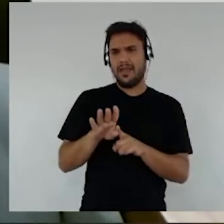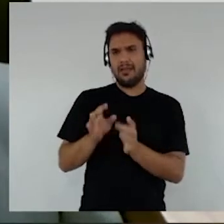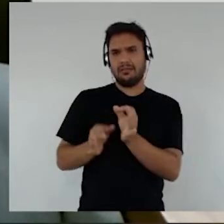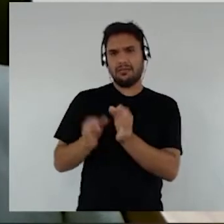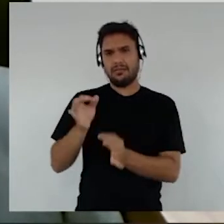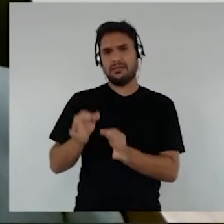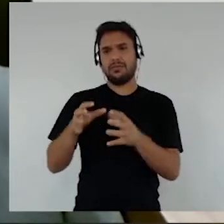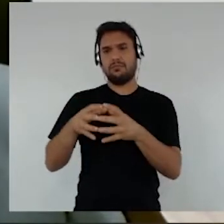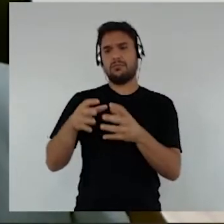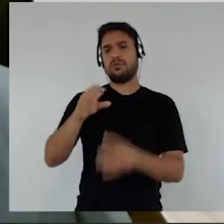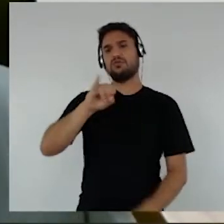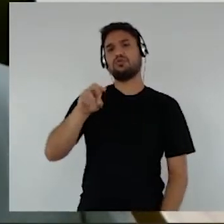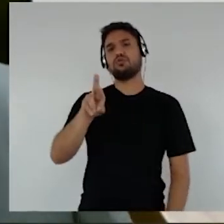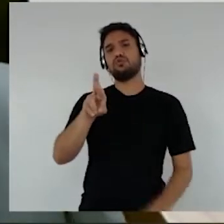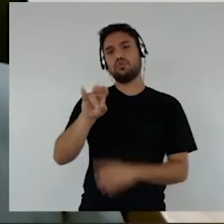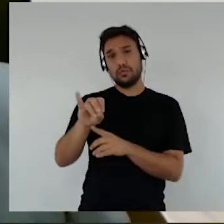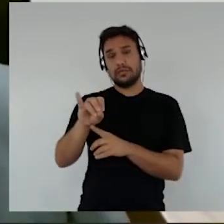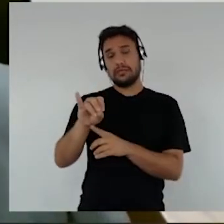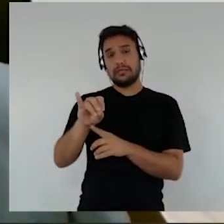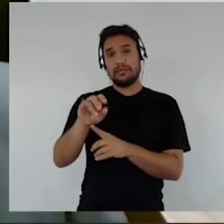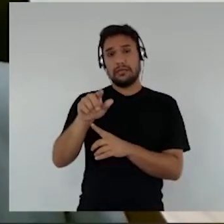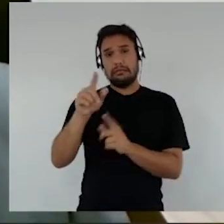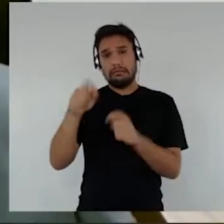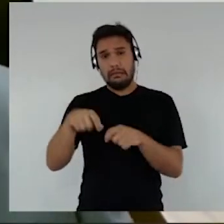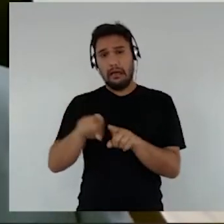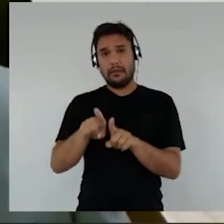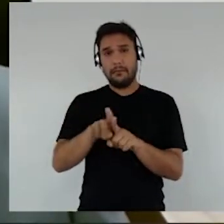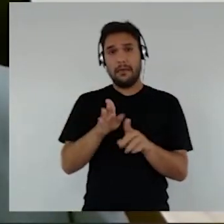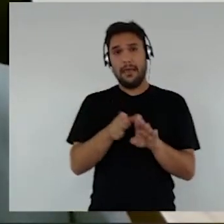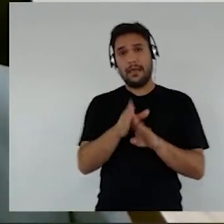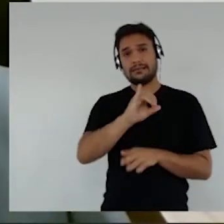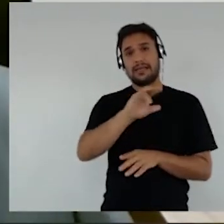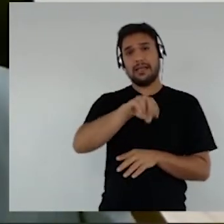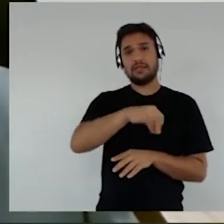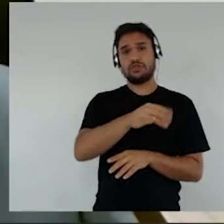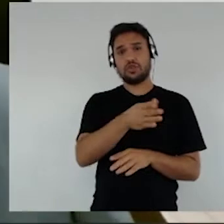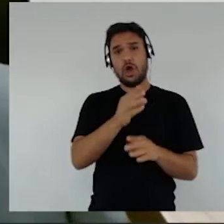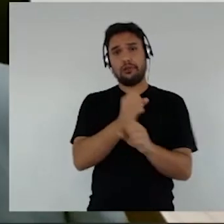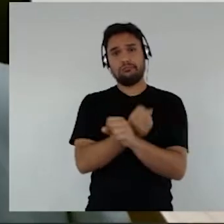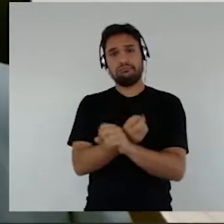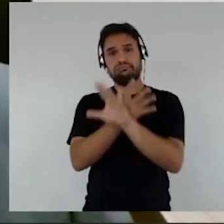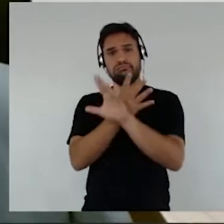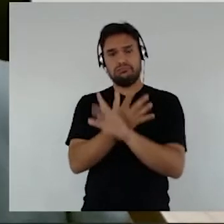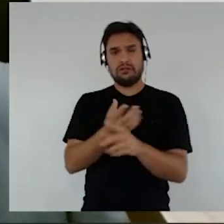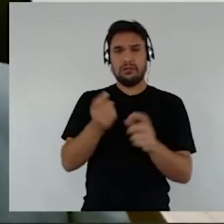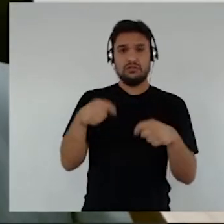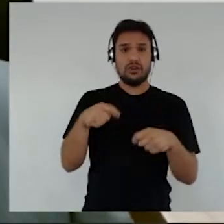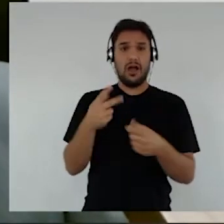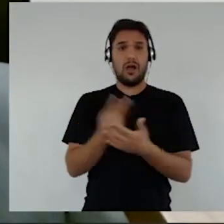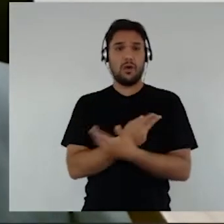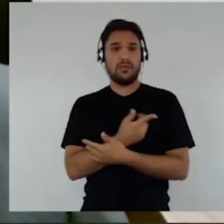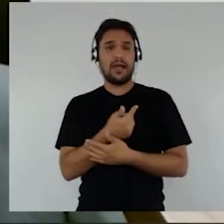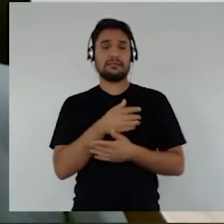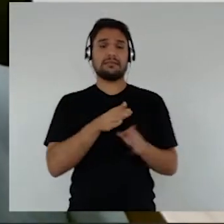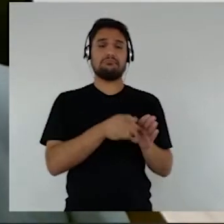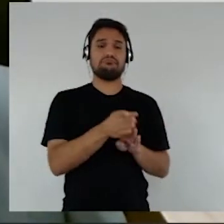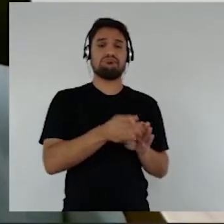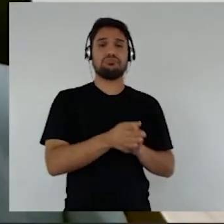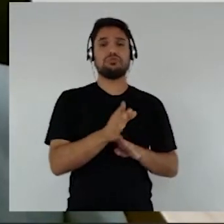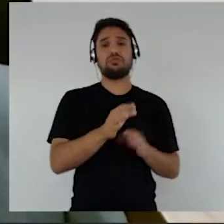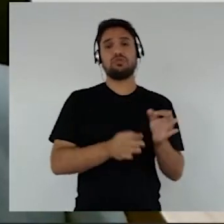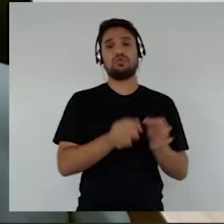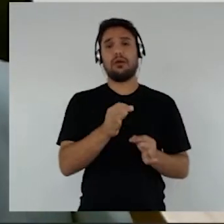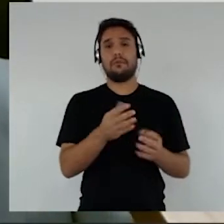júri por meio virtual, como vem sugerindo o Conselho Nacional de Justiça, a exemplo do que já acontece com as audiências de instrução e